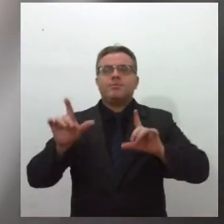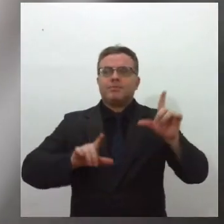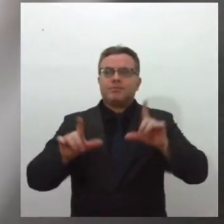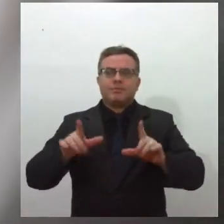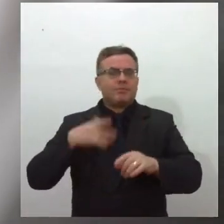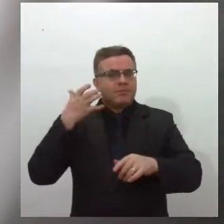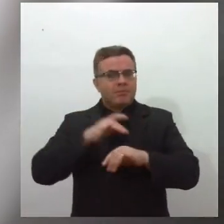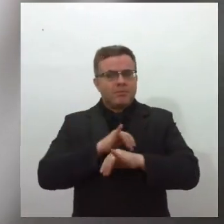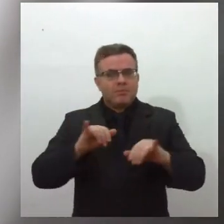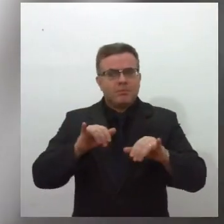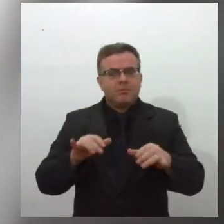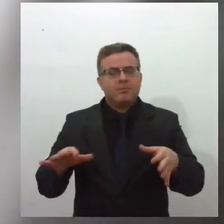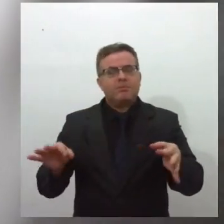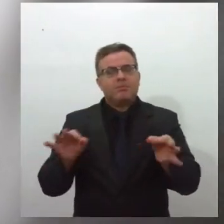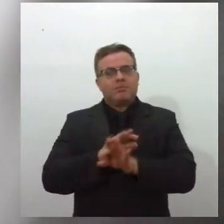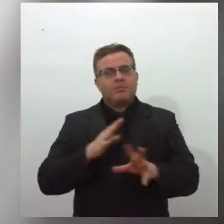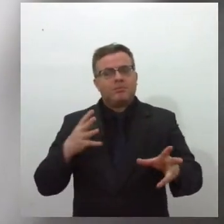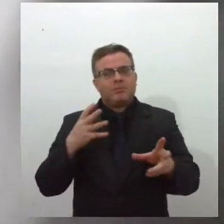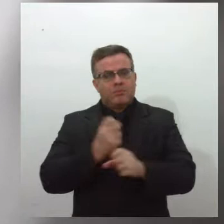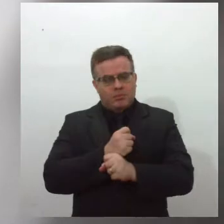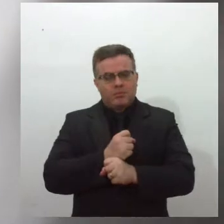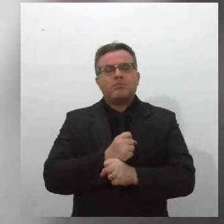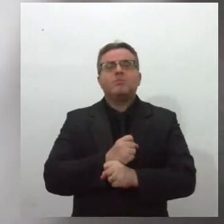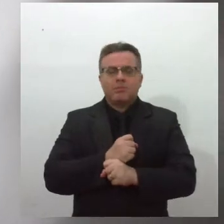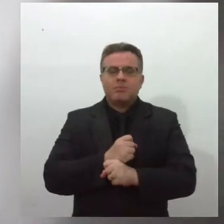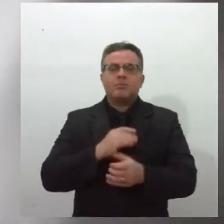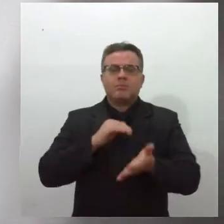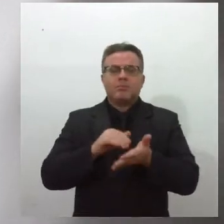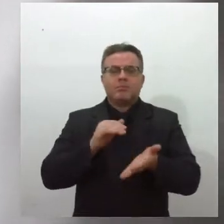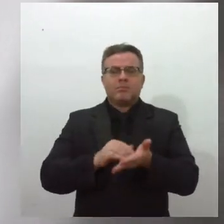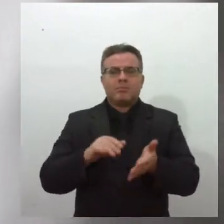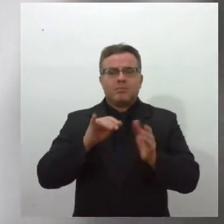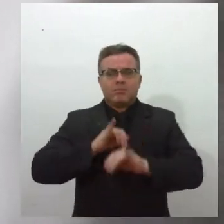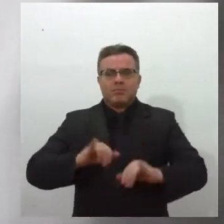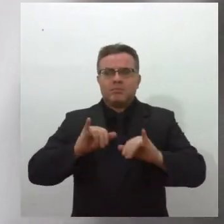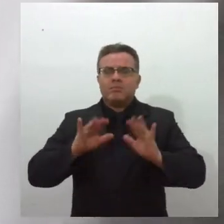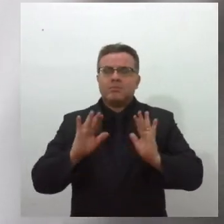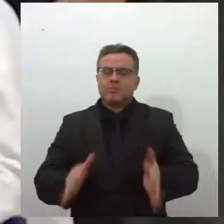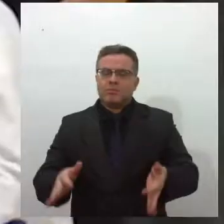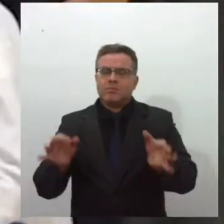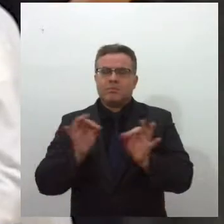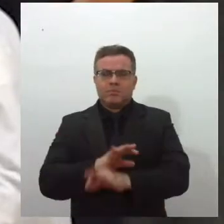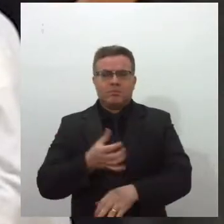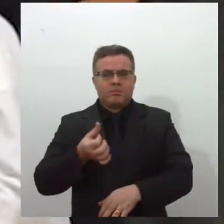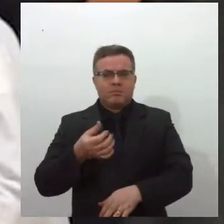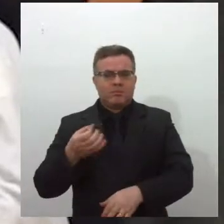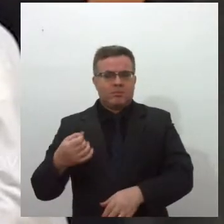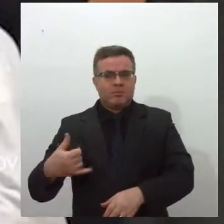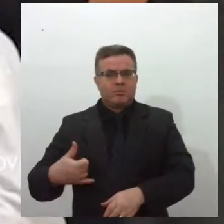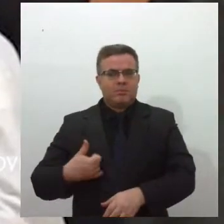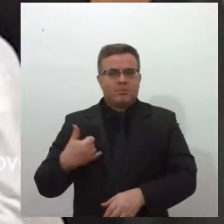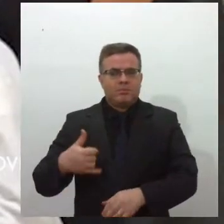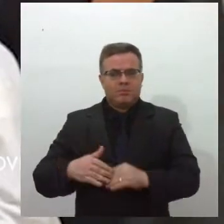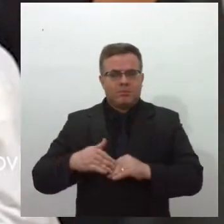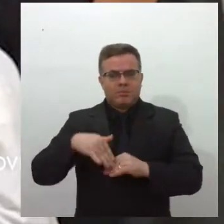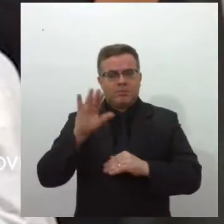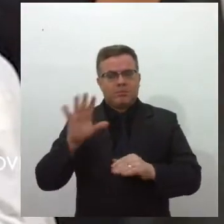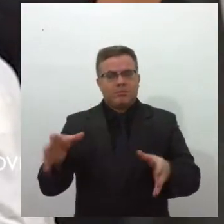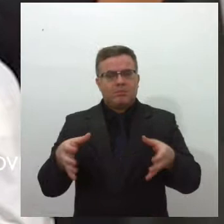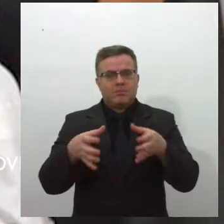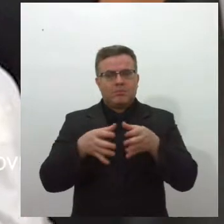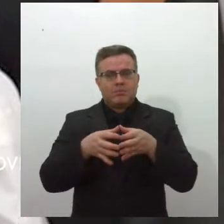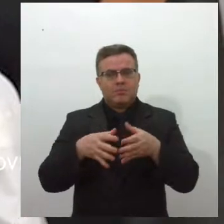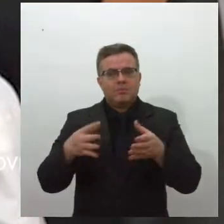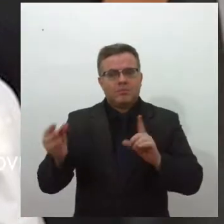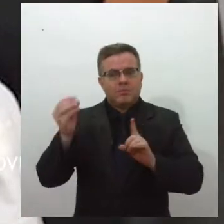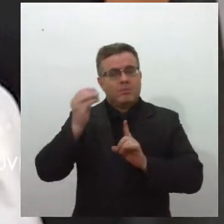secretarias de saúde. Desde o início desse processo, as pessoas com 60 anos ou mais compõem um grupo de mais vulneráveis